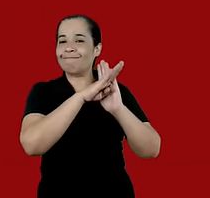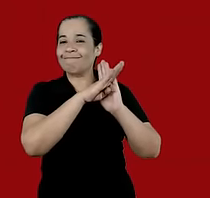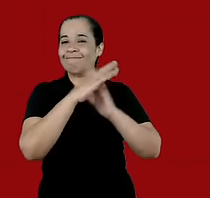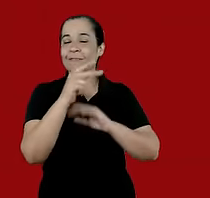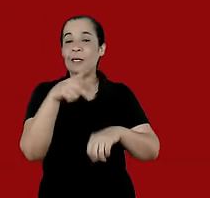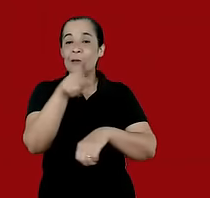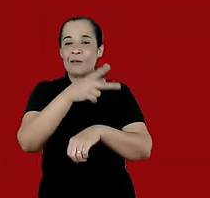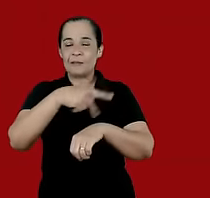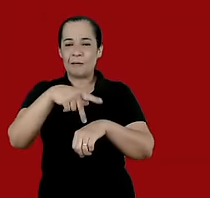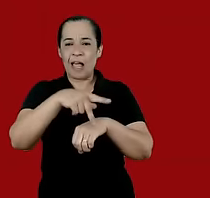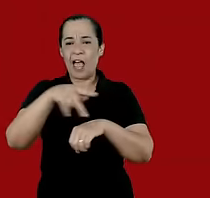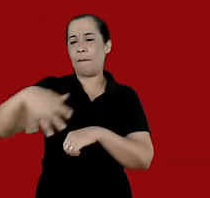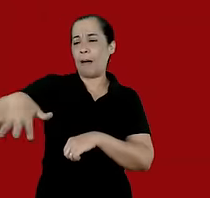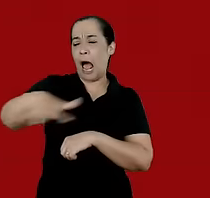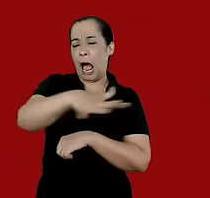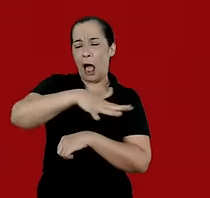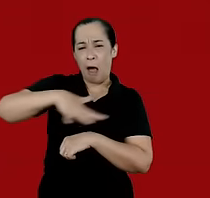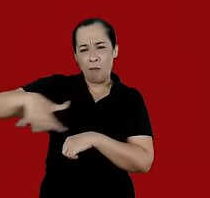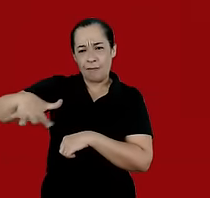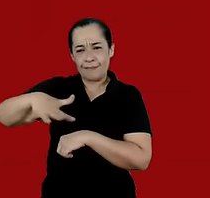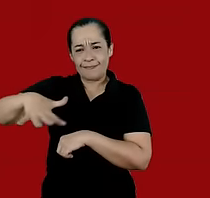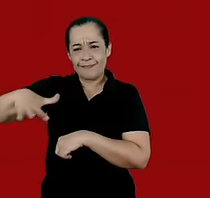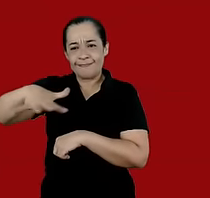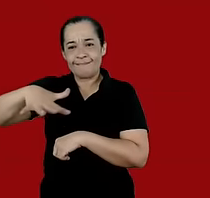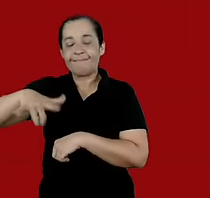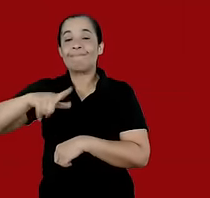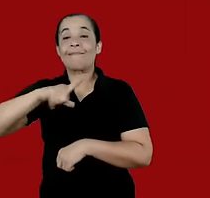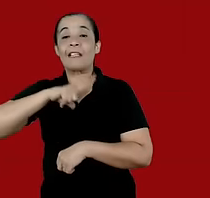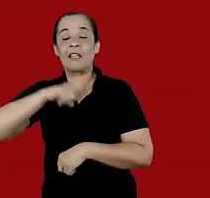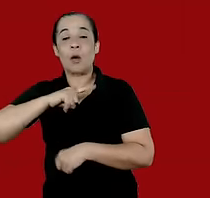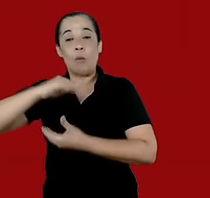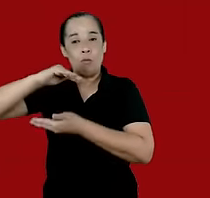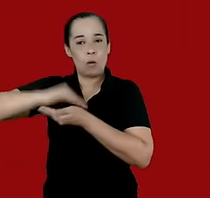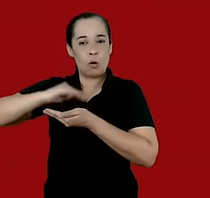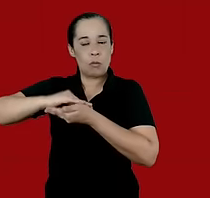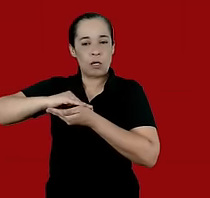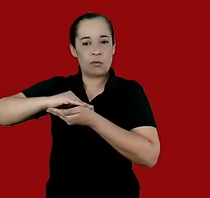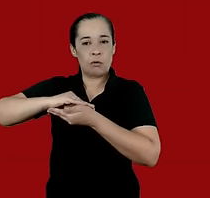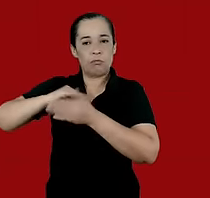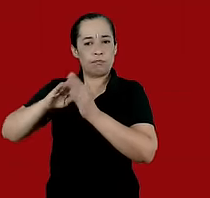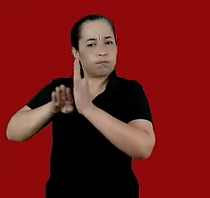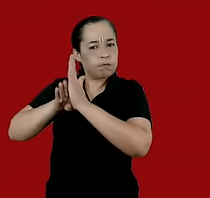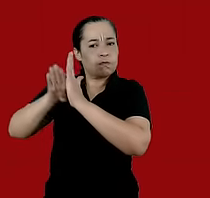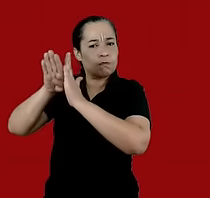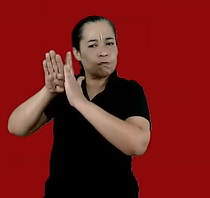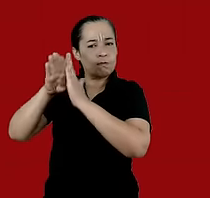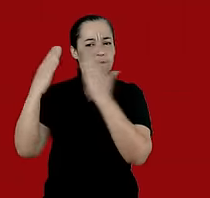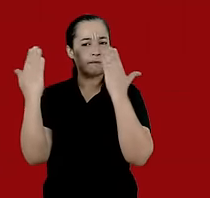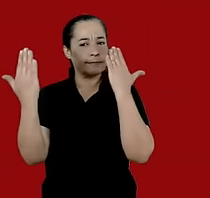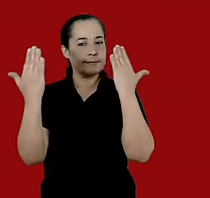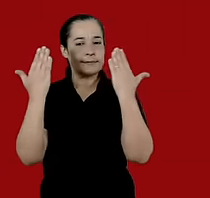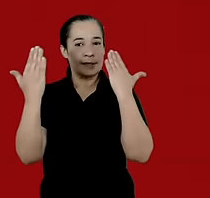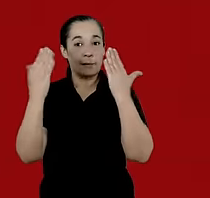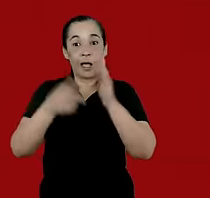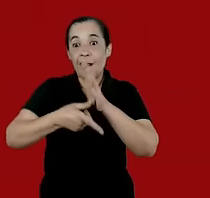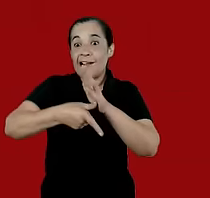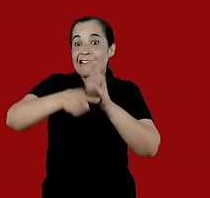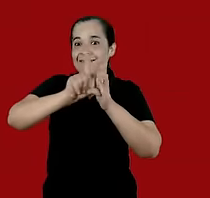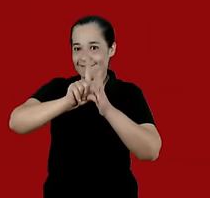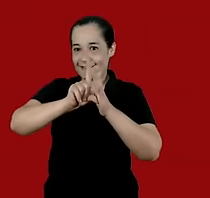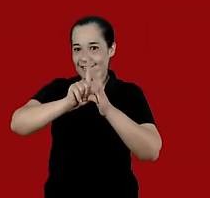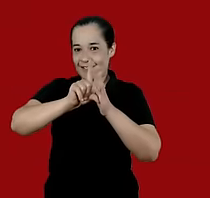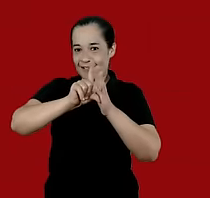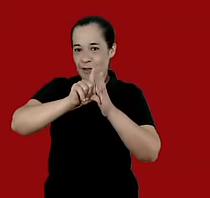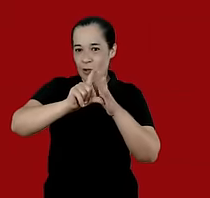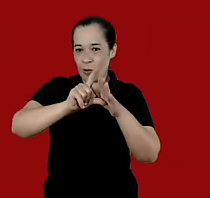das regiões a gente hoje tem uma poupança que ainda está acima né do que tava eh eh antes da pandemia da média e